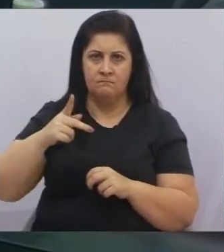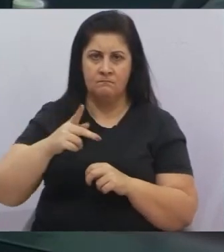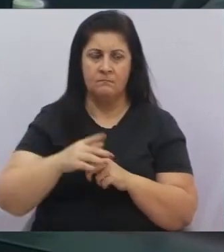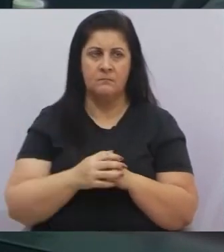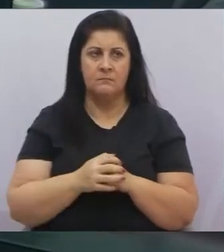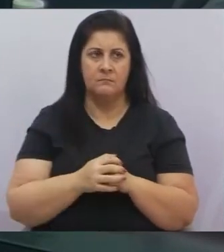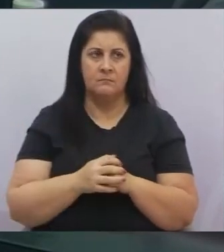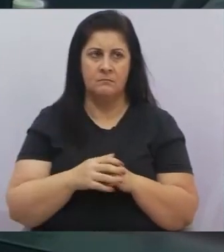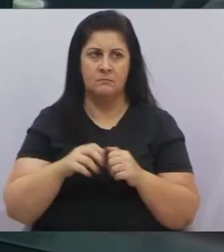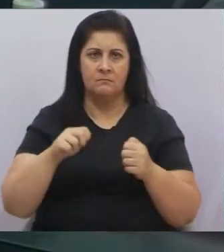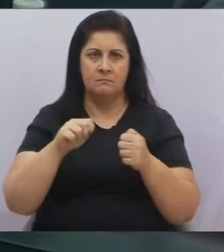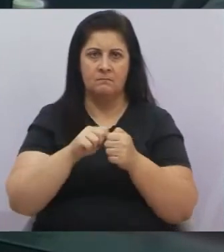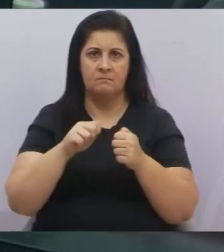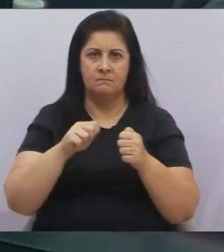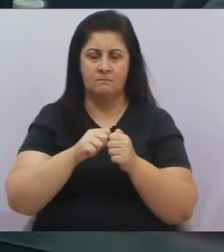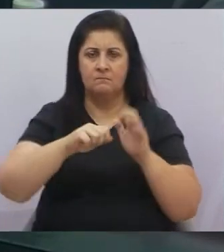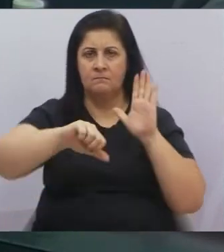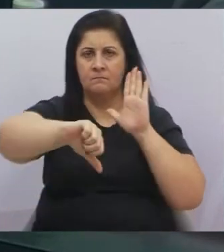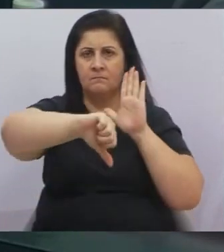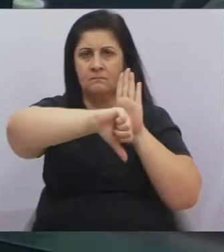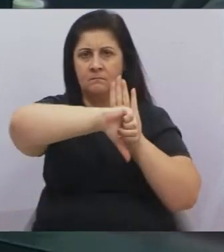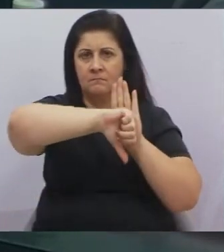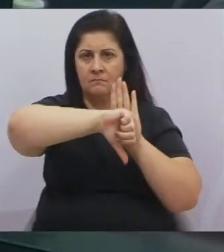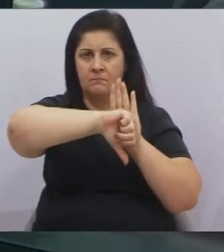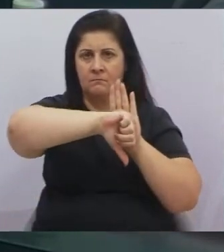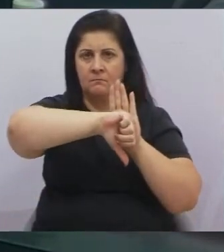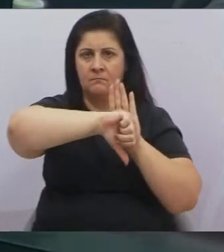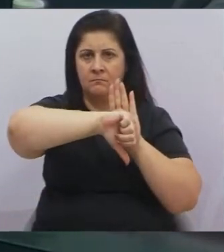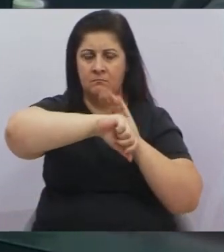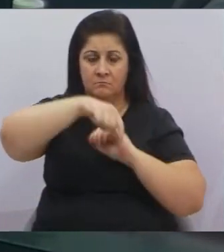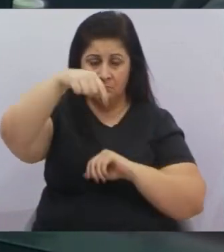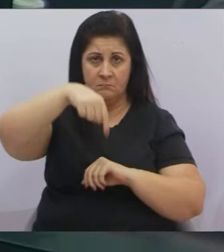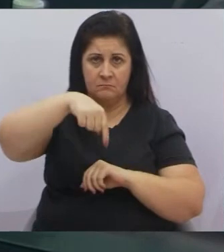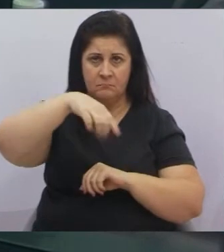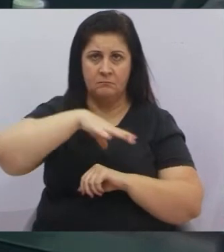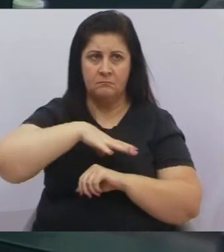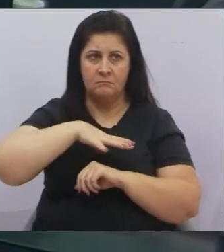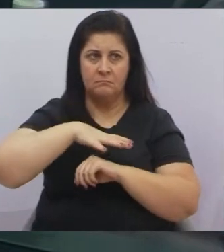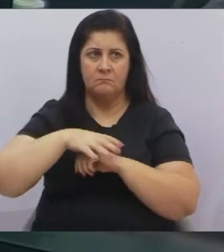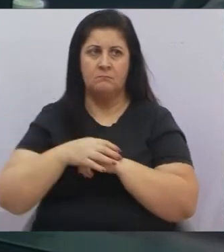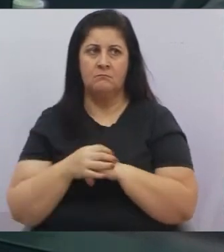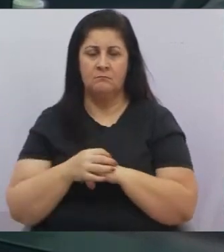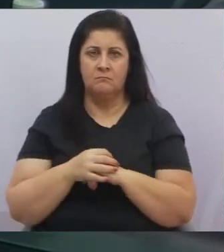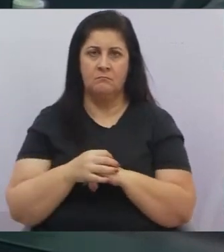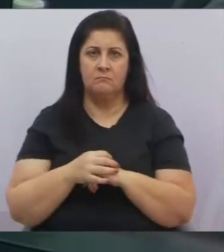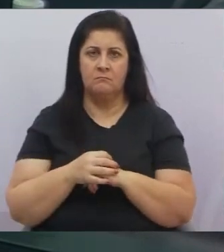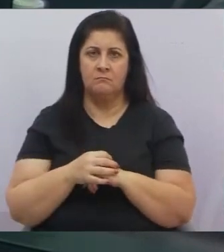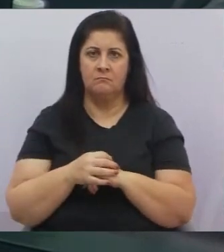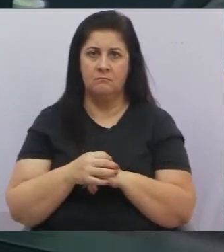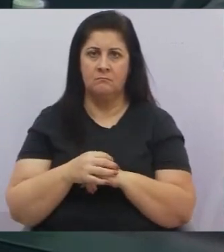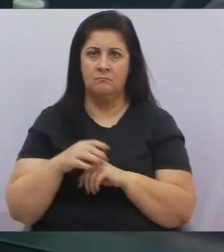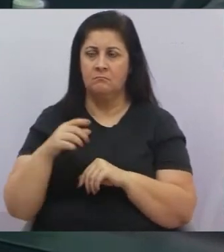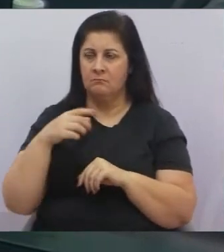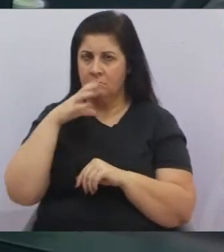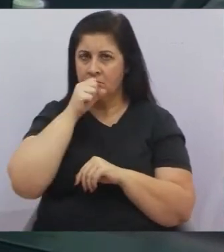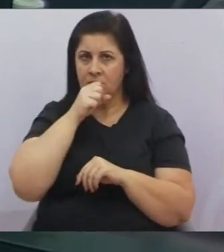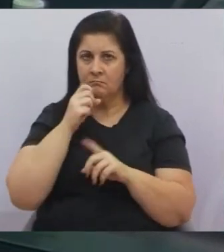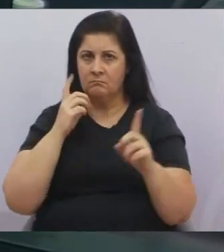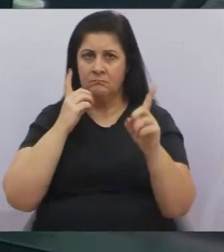cometeu esse tipo de crime num garçom muito conhecido aqui na cidade. Eu estive com esse garçom no final de